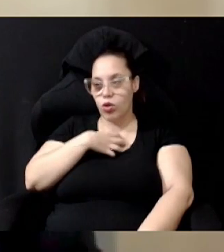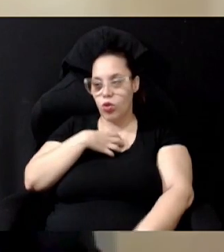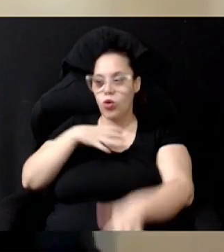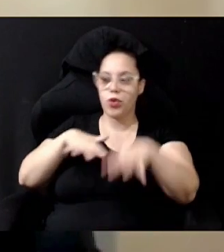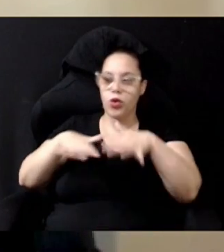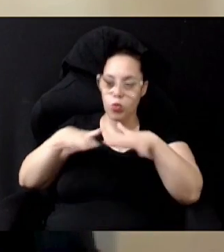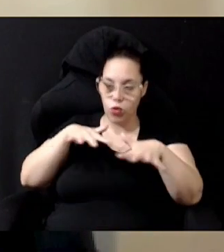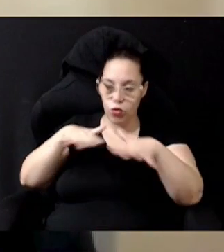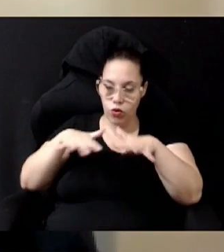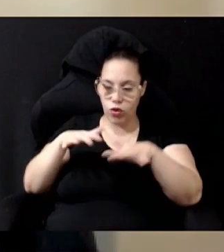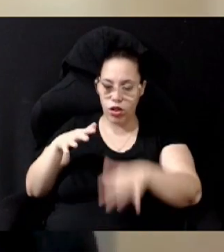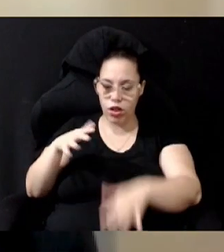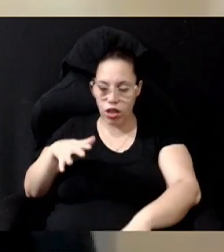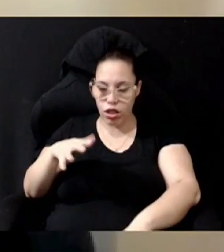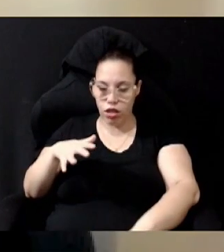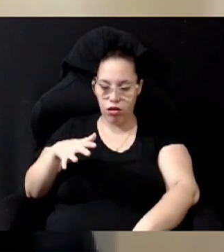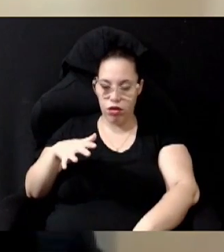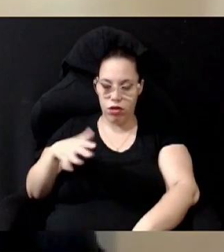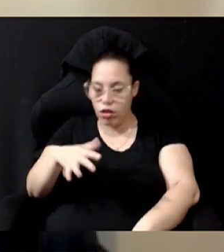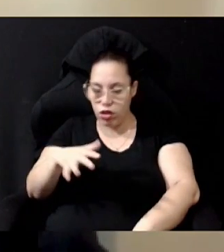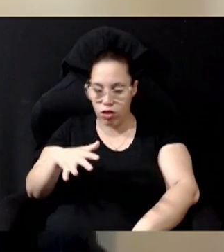tremor fino,